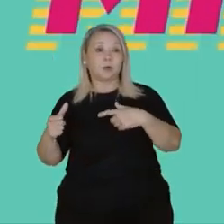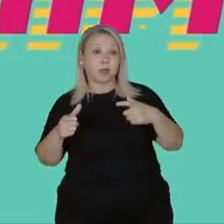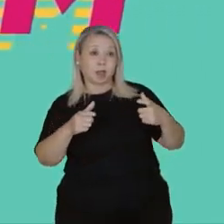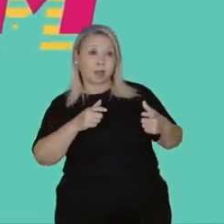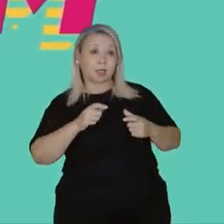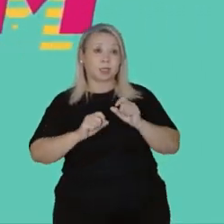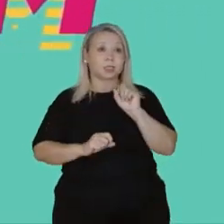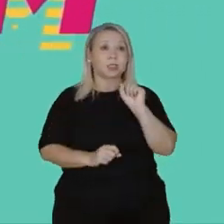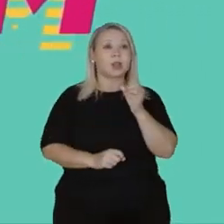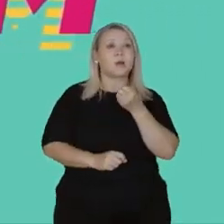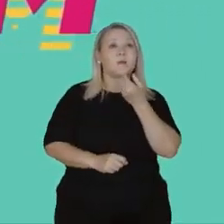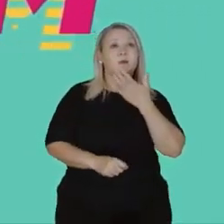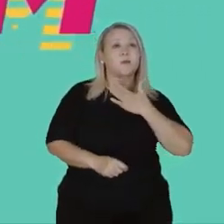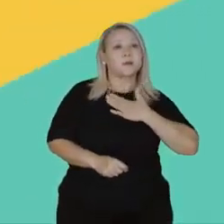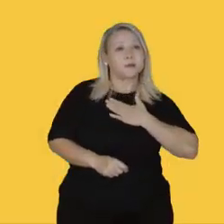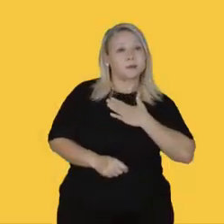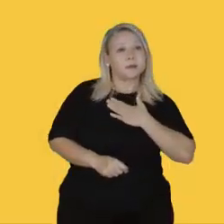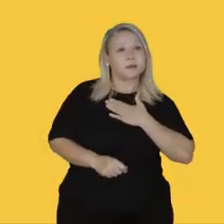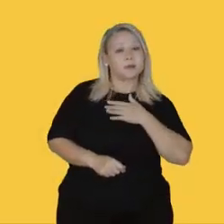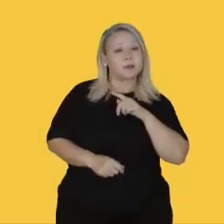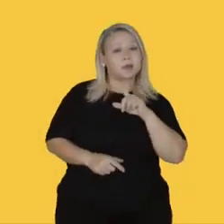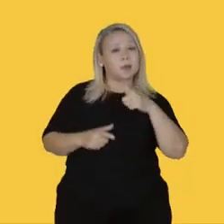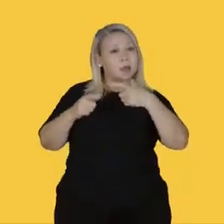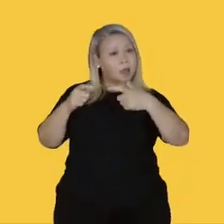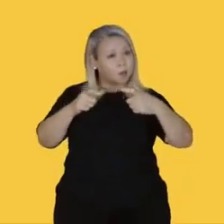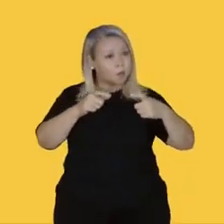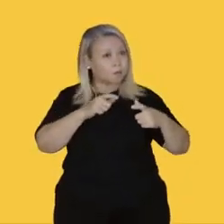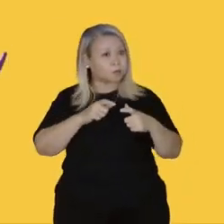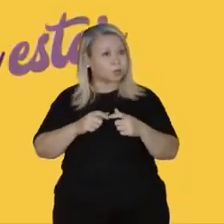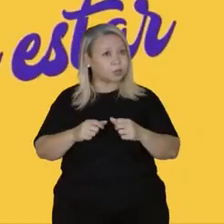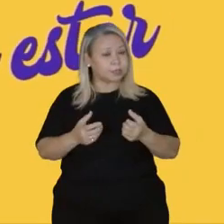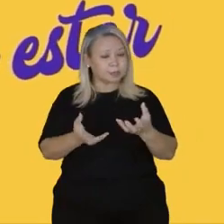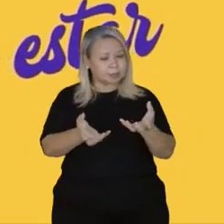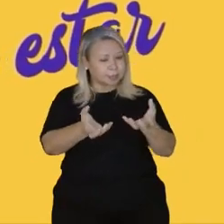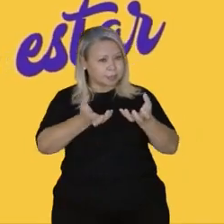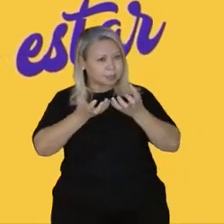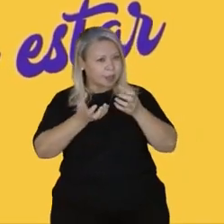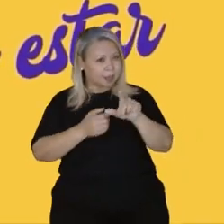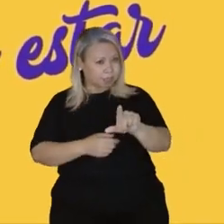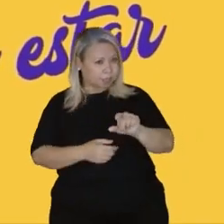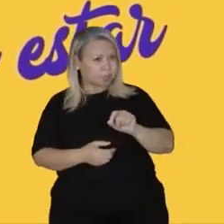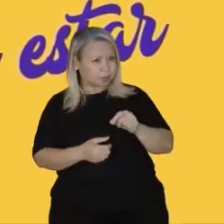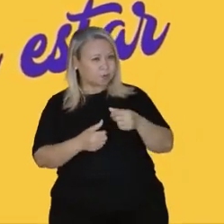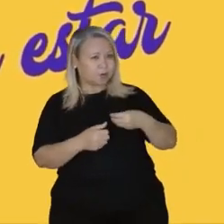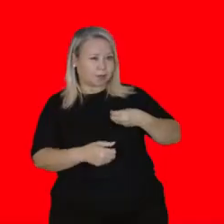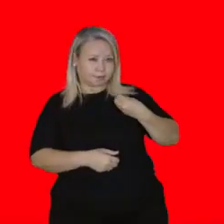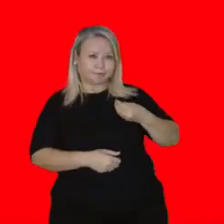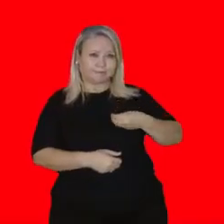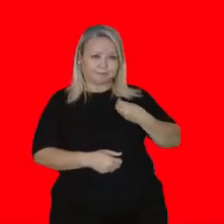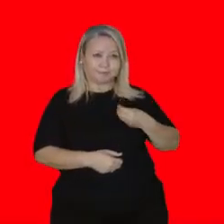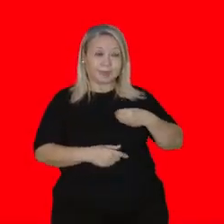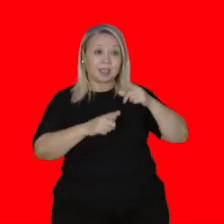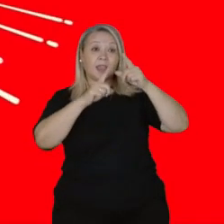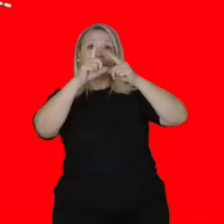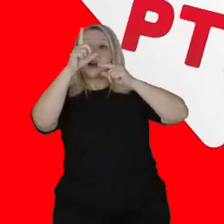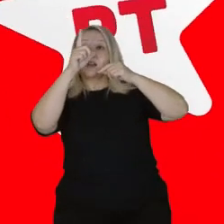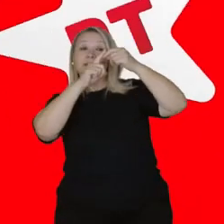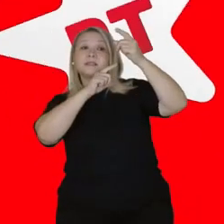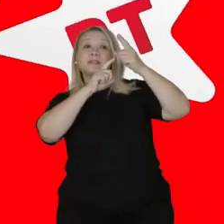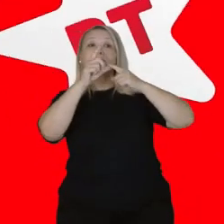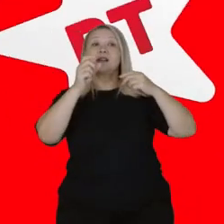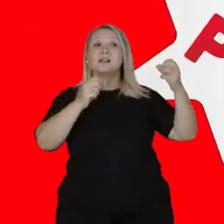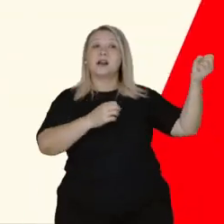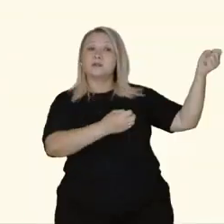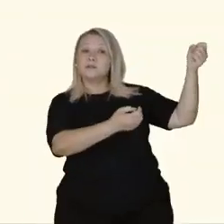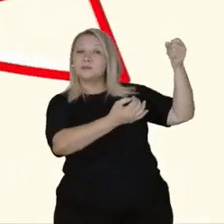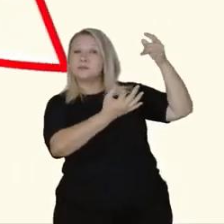Um lugar que é bom pra mim é onde eu quiser estar. A estrela ainda